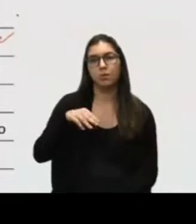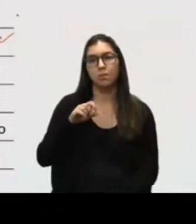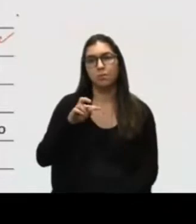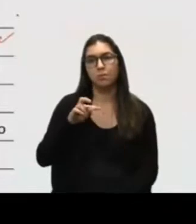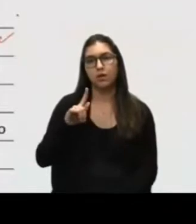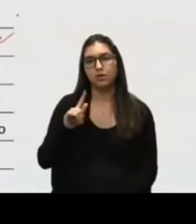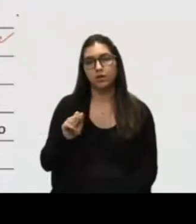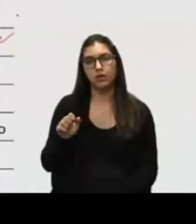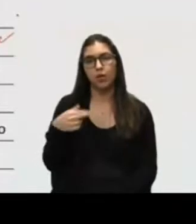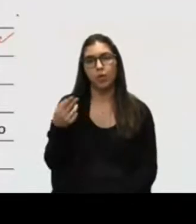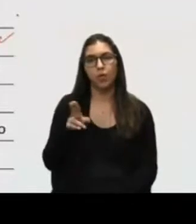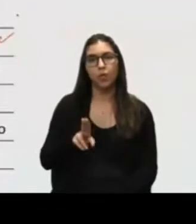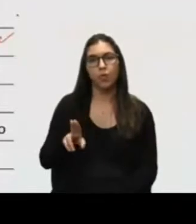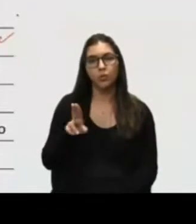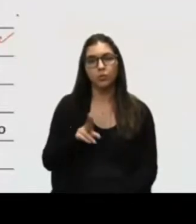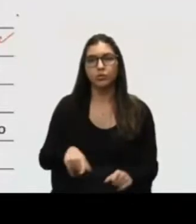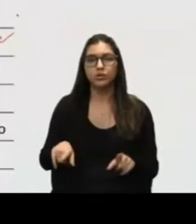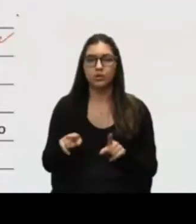nós utilizamos também